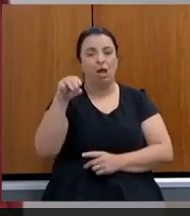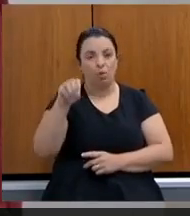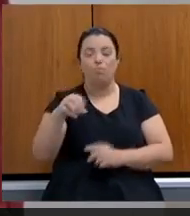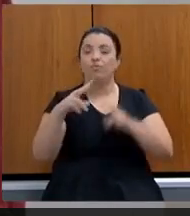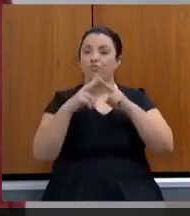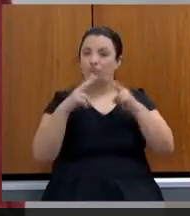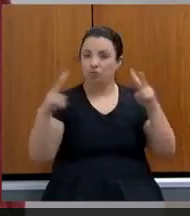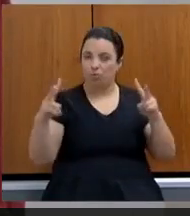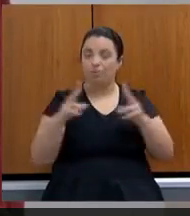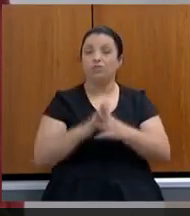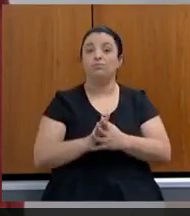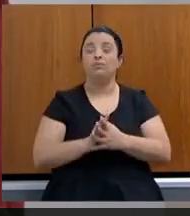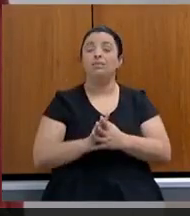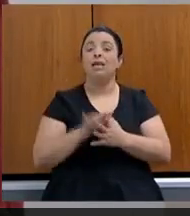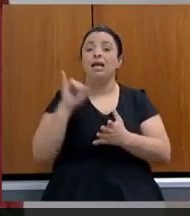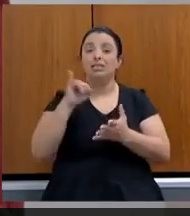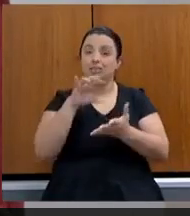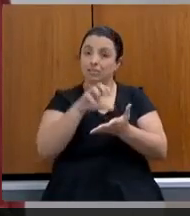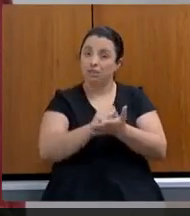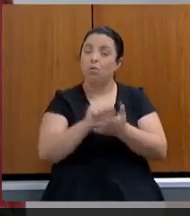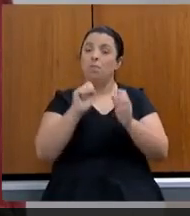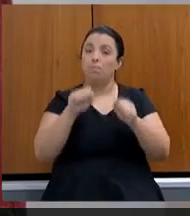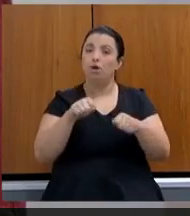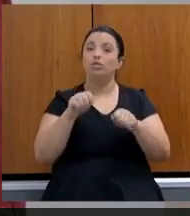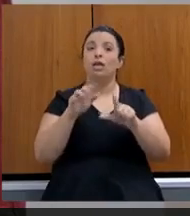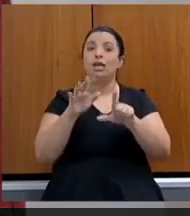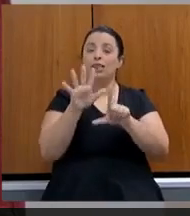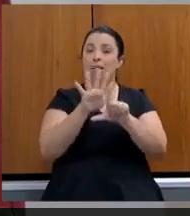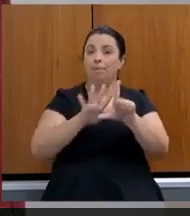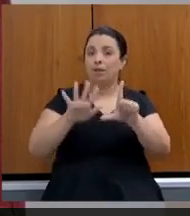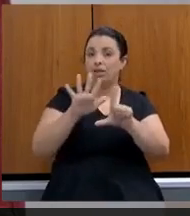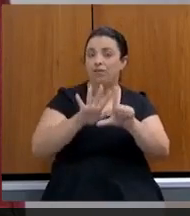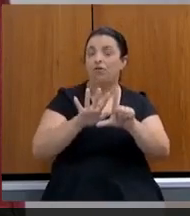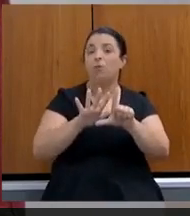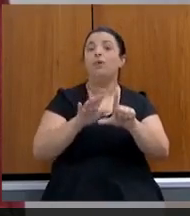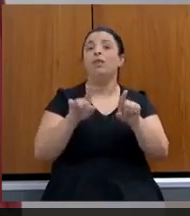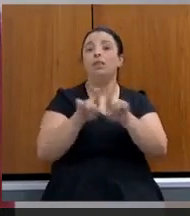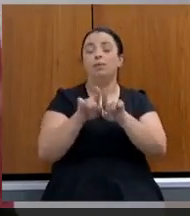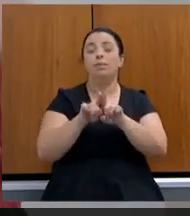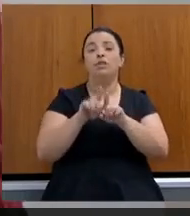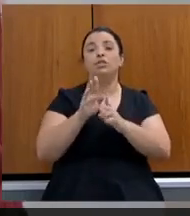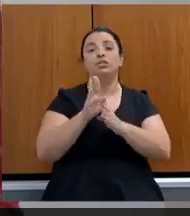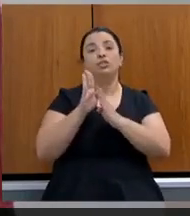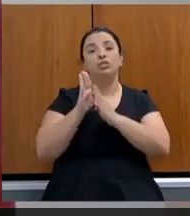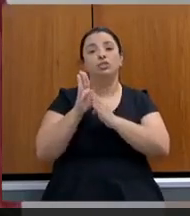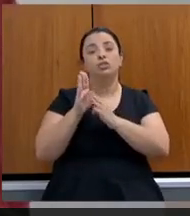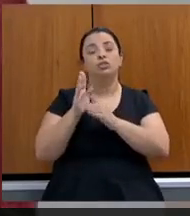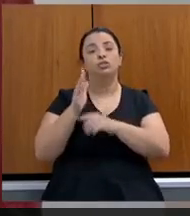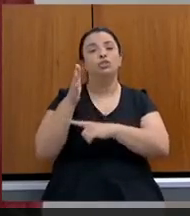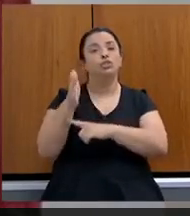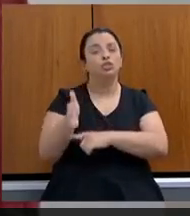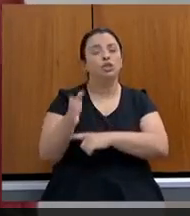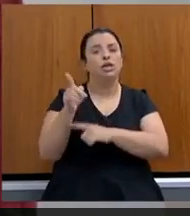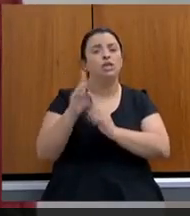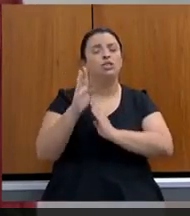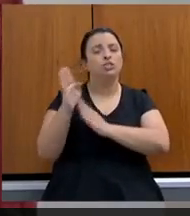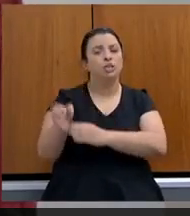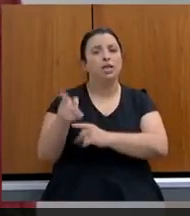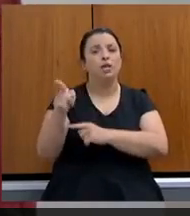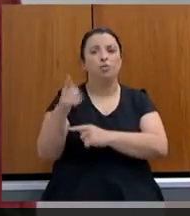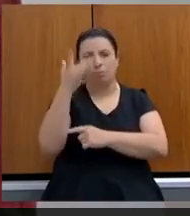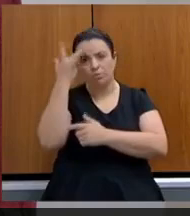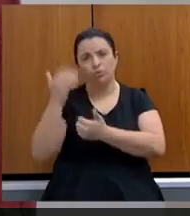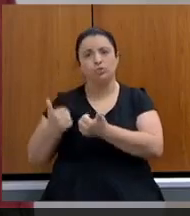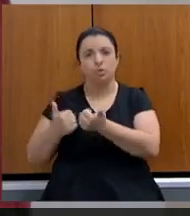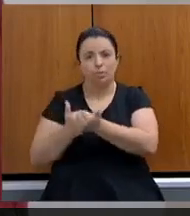inscrições podem ser feitas tanto aqui pela plataforma quanto direto com a nossa consultoria da casa aqui no